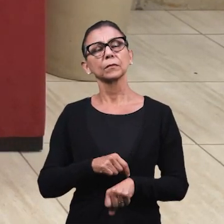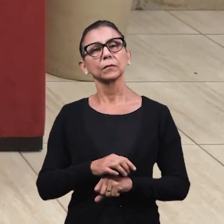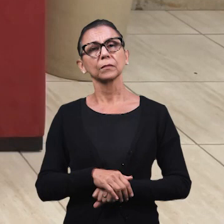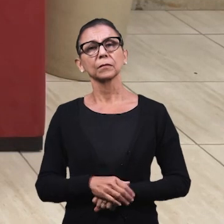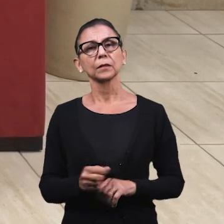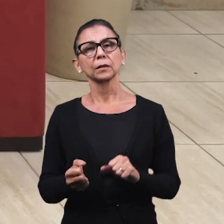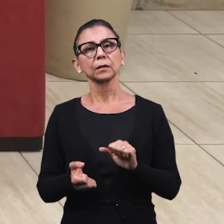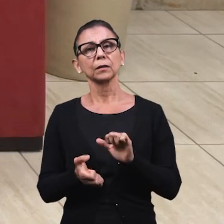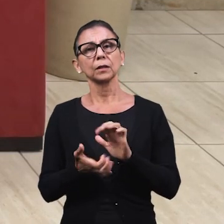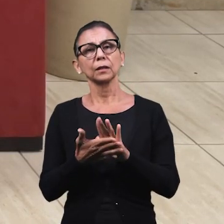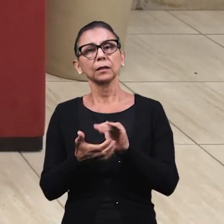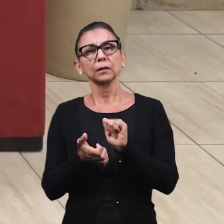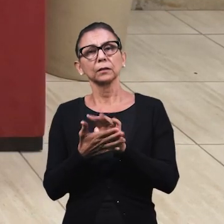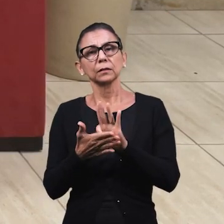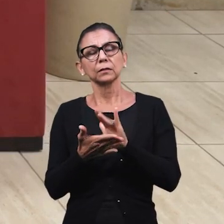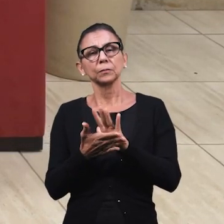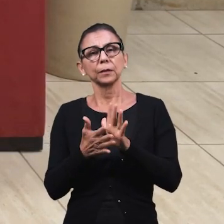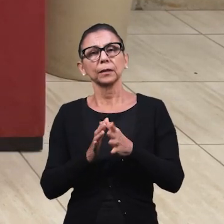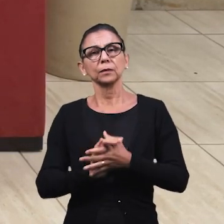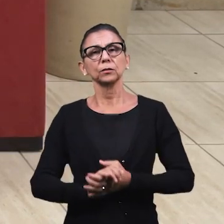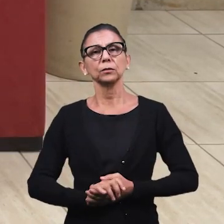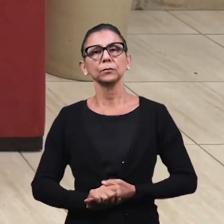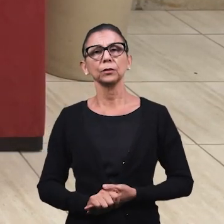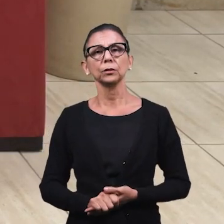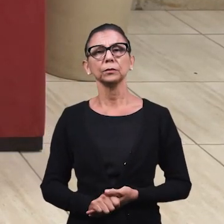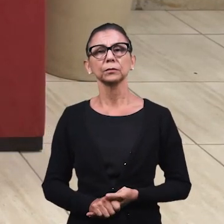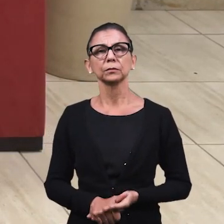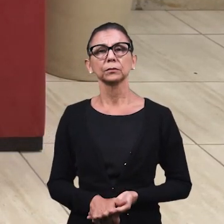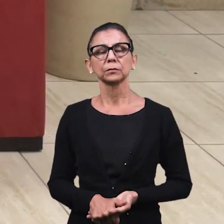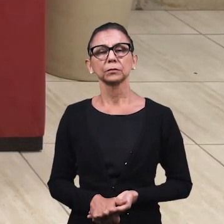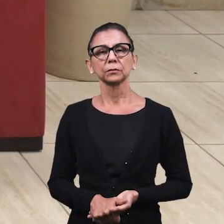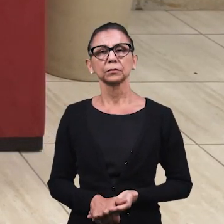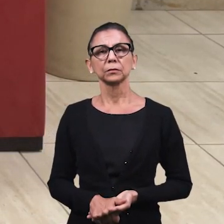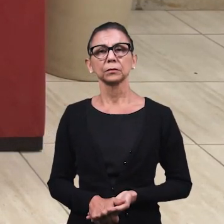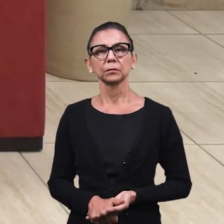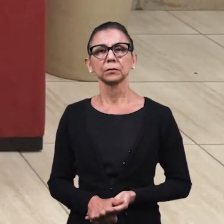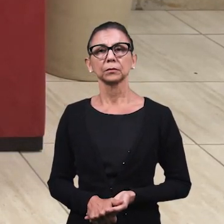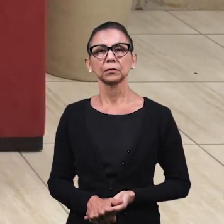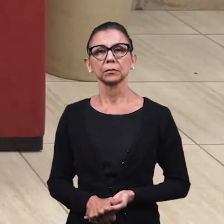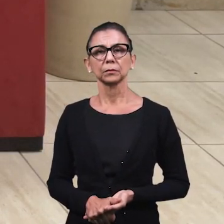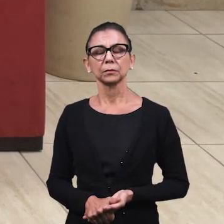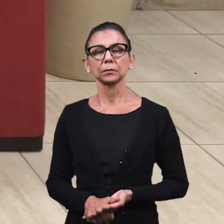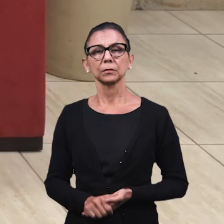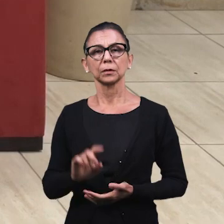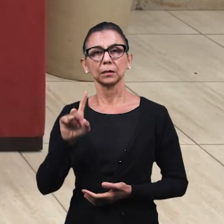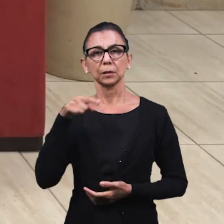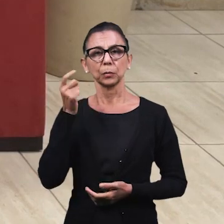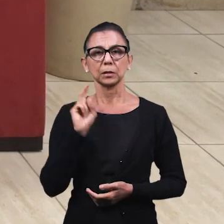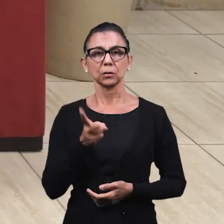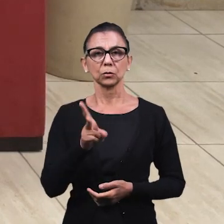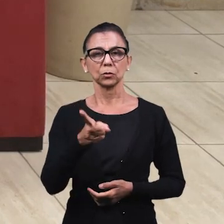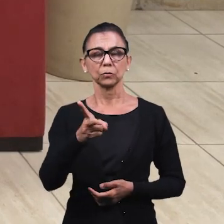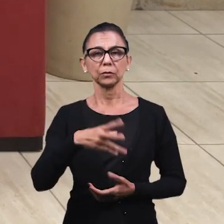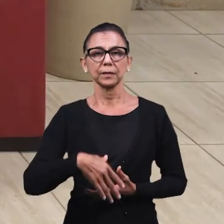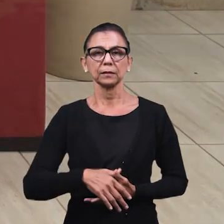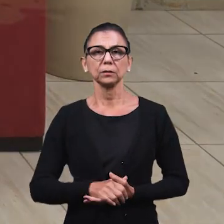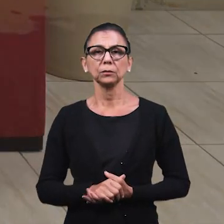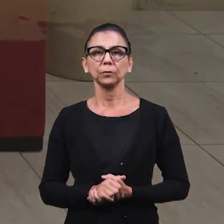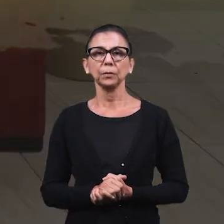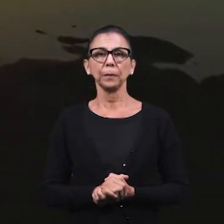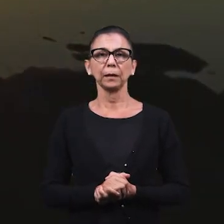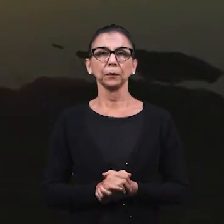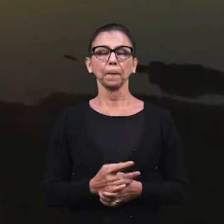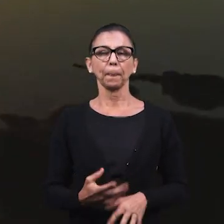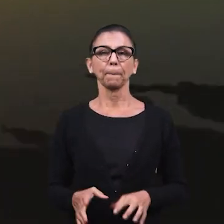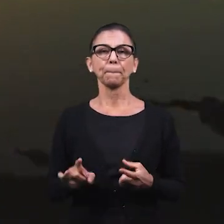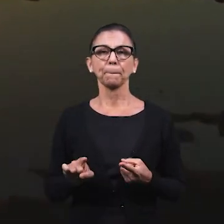para louvarmos ao nome do Senhor. Vamos adorar ao Senhor juntos e em seguida retornaremos para a continuidade do nosso programa.